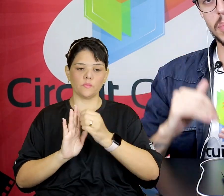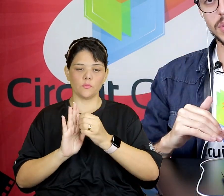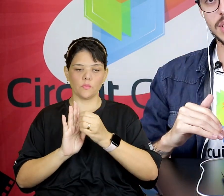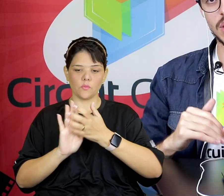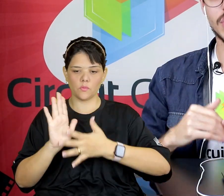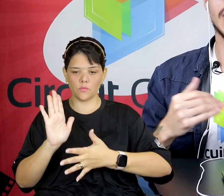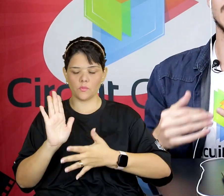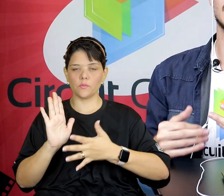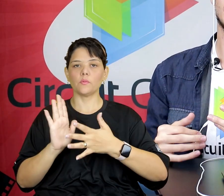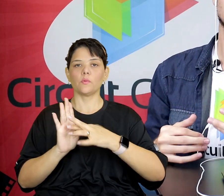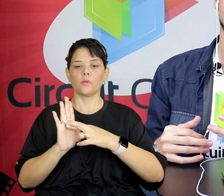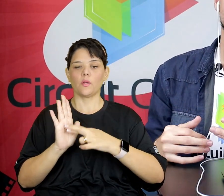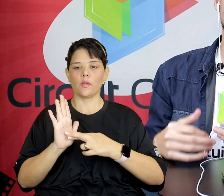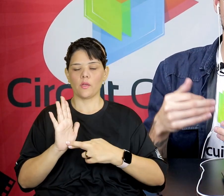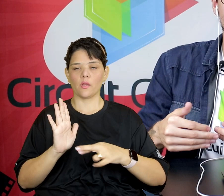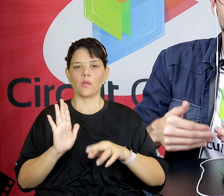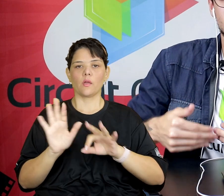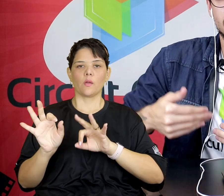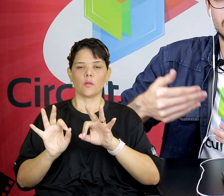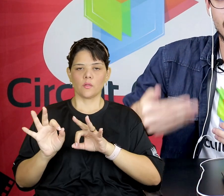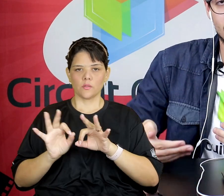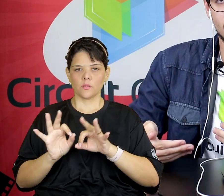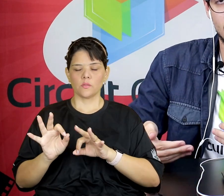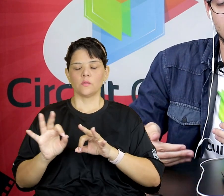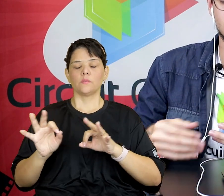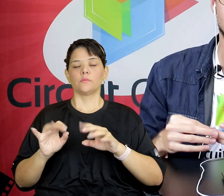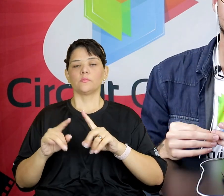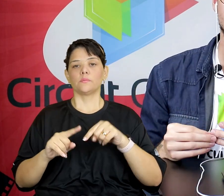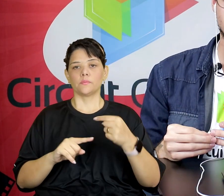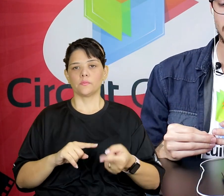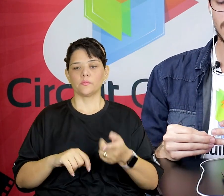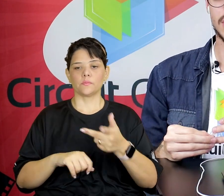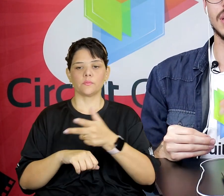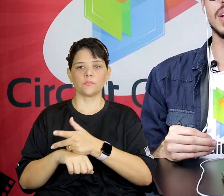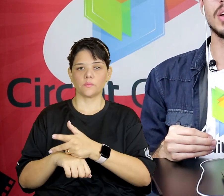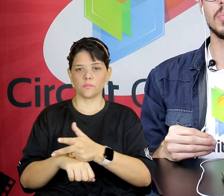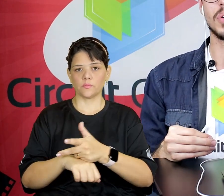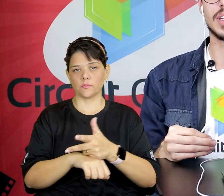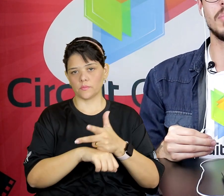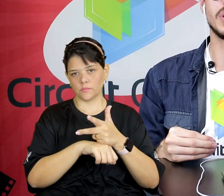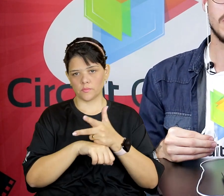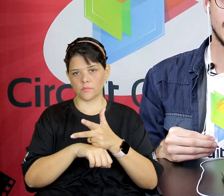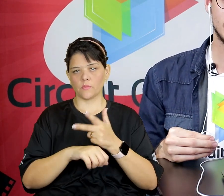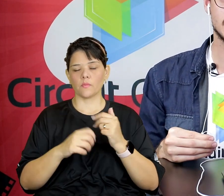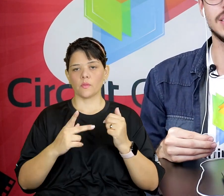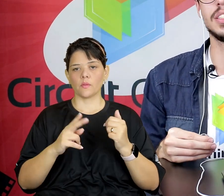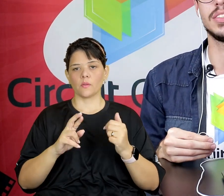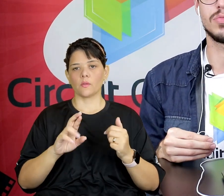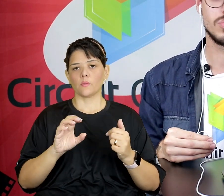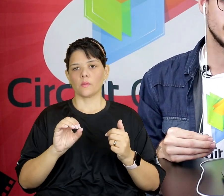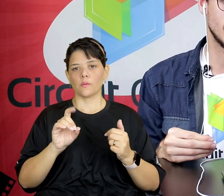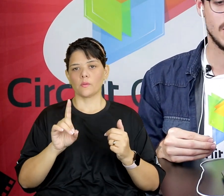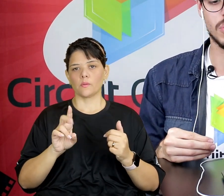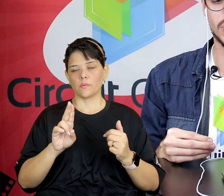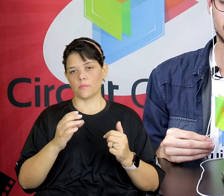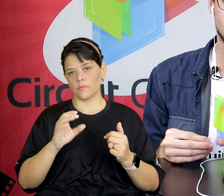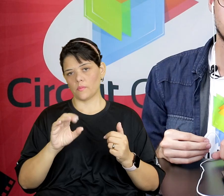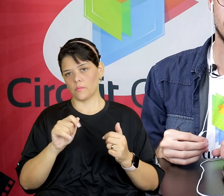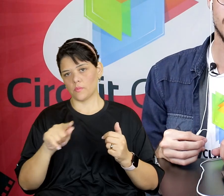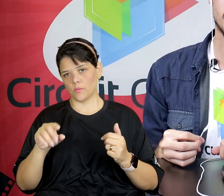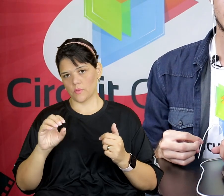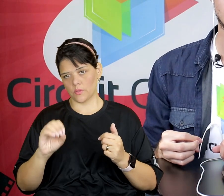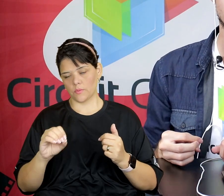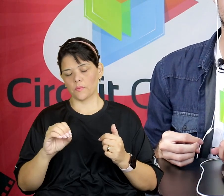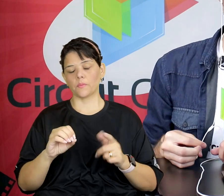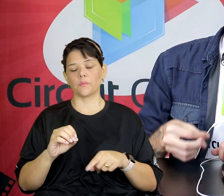passa para a produção, que é essa etapa efetivamente de gravar, essa etapa de botar a mão na massa, de tirar o conteúdo da